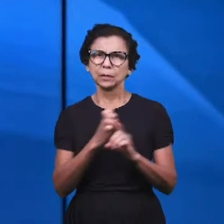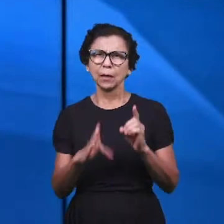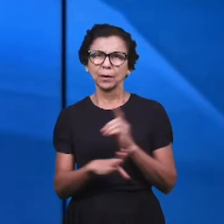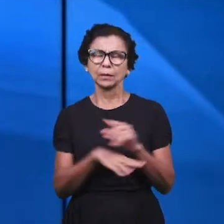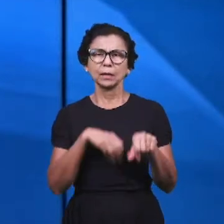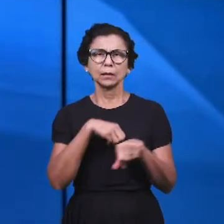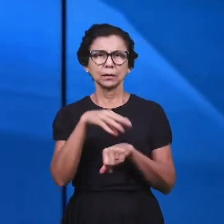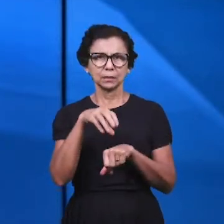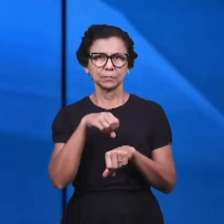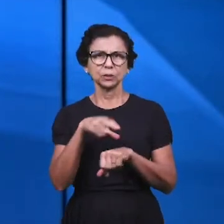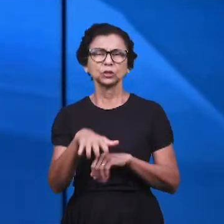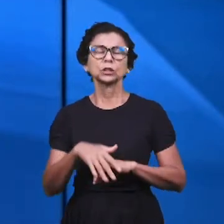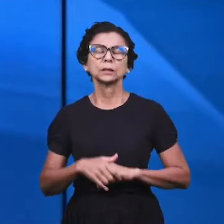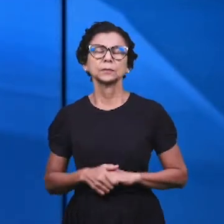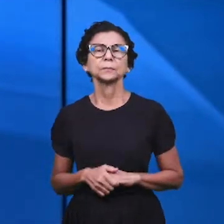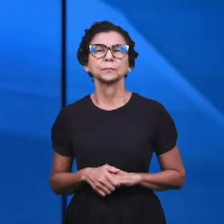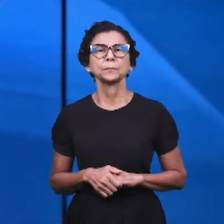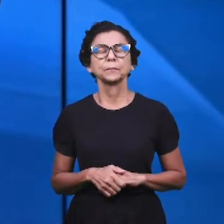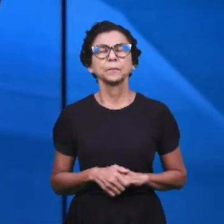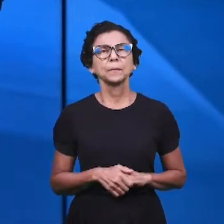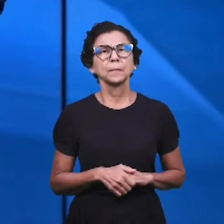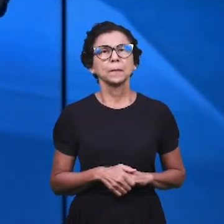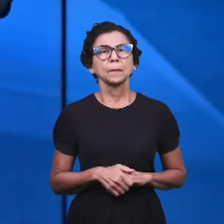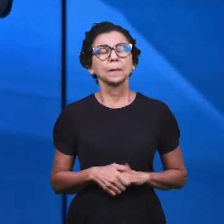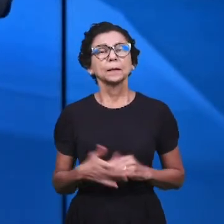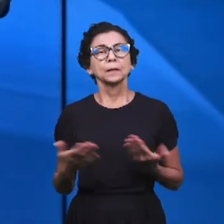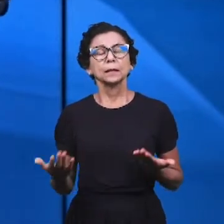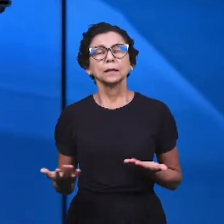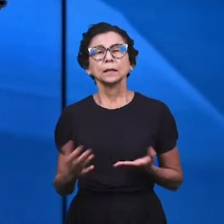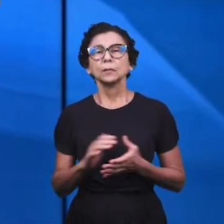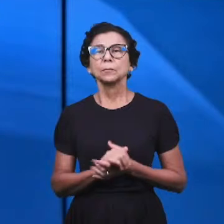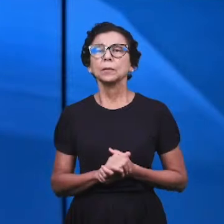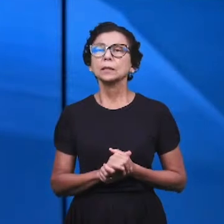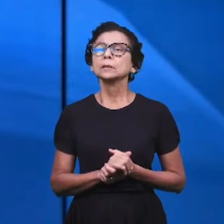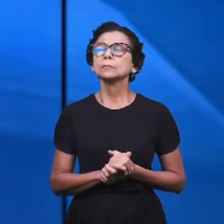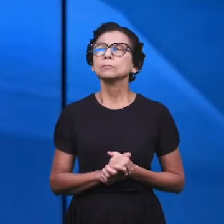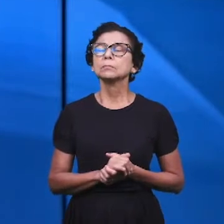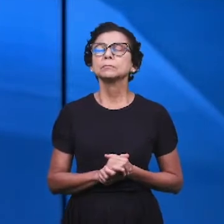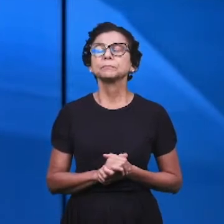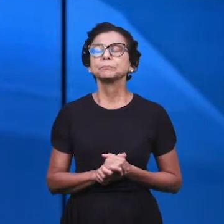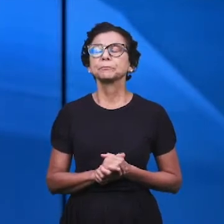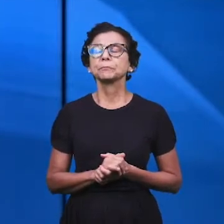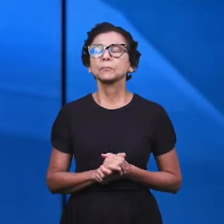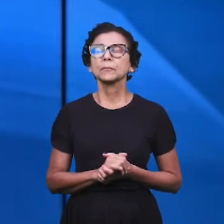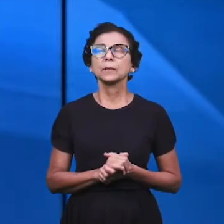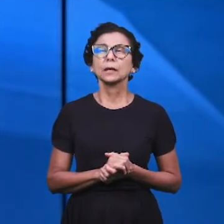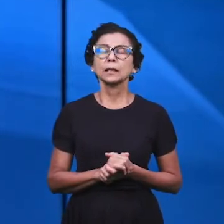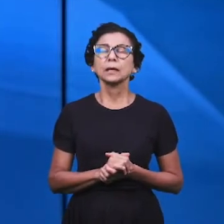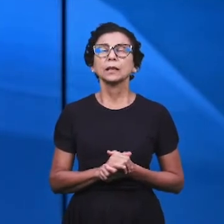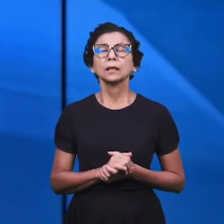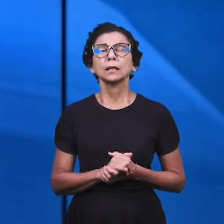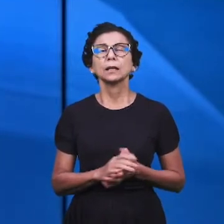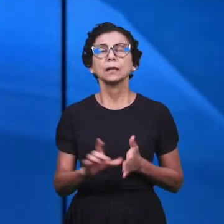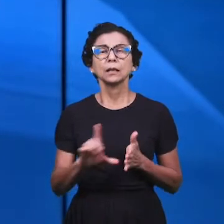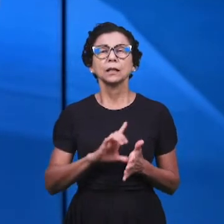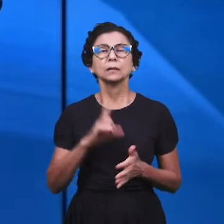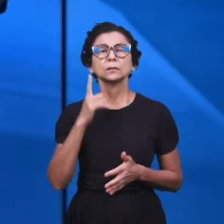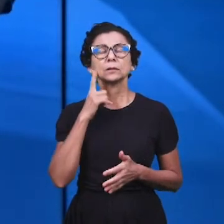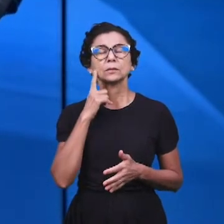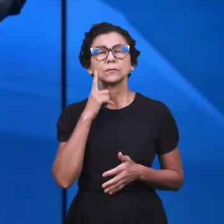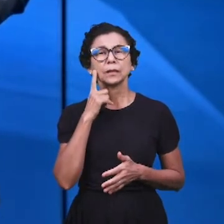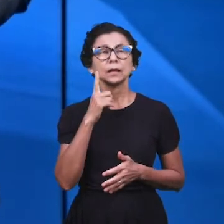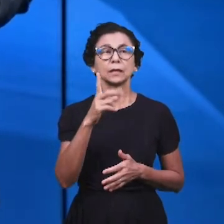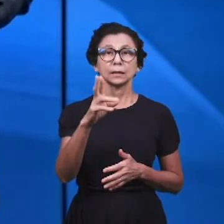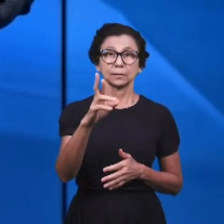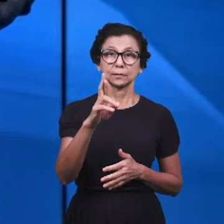que nós fazemos sempre um pouco mais cedo para facilitar os irmãos através de algumas respostas que são enviadas